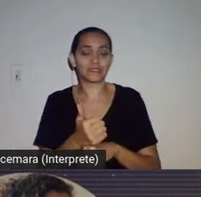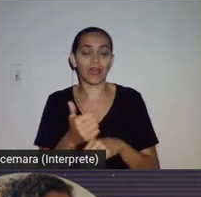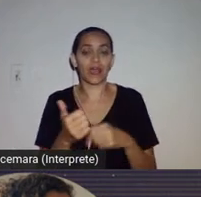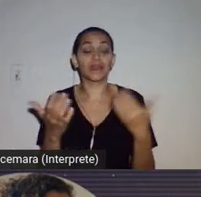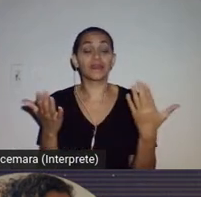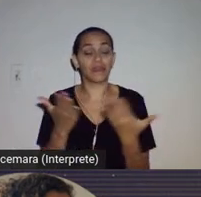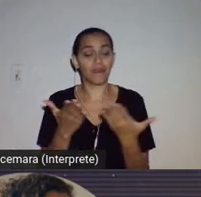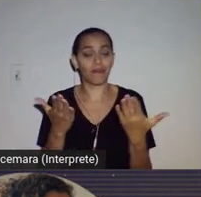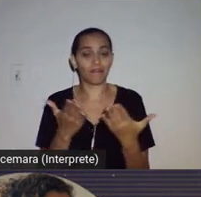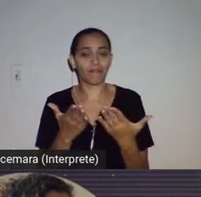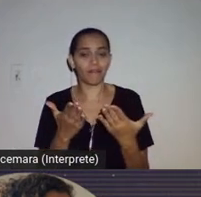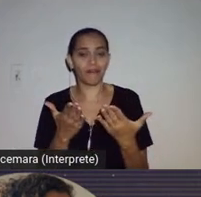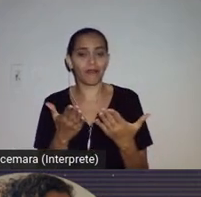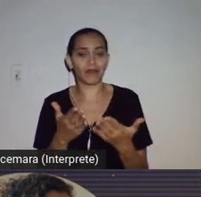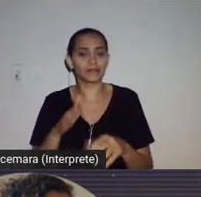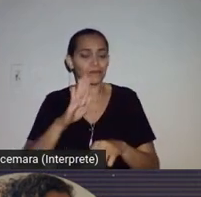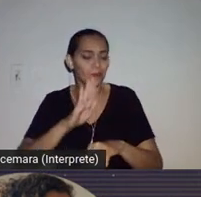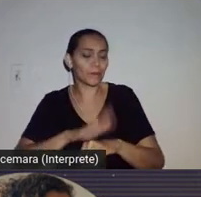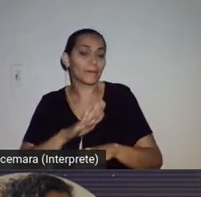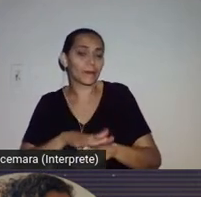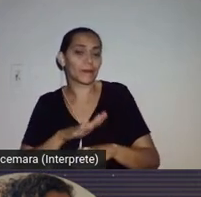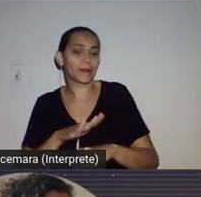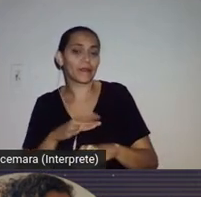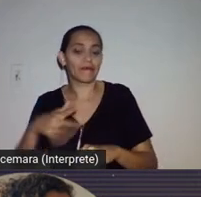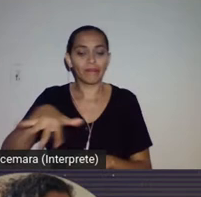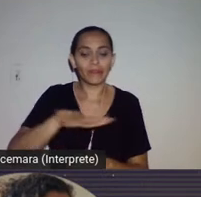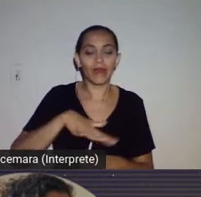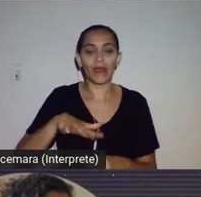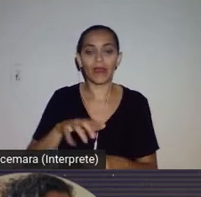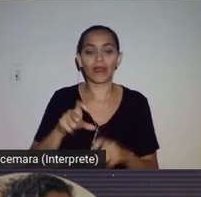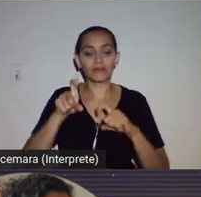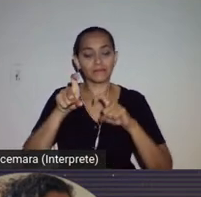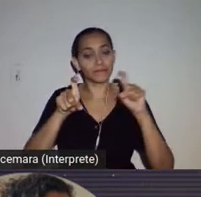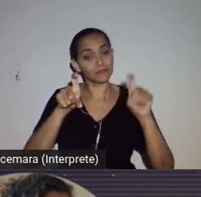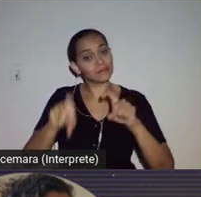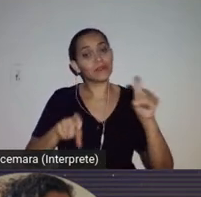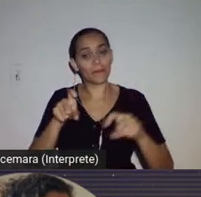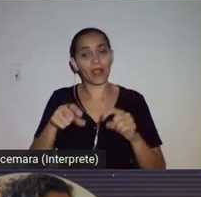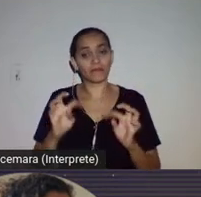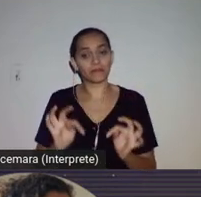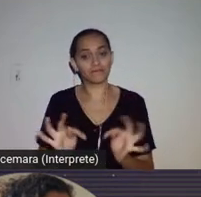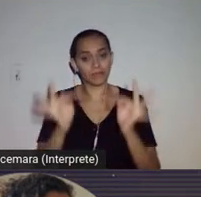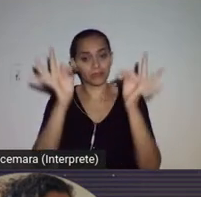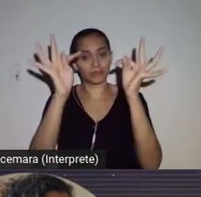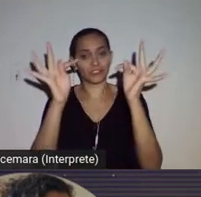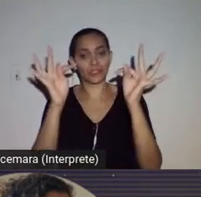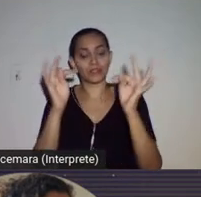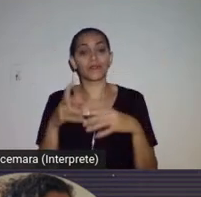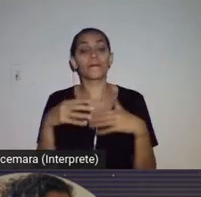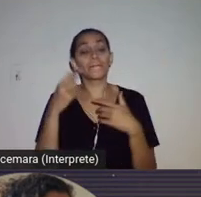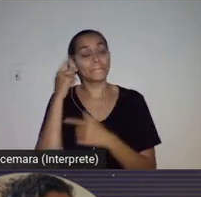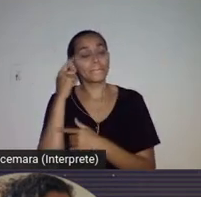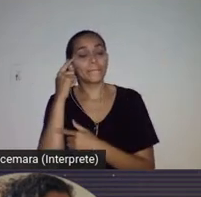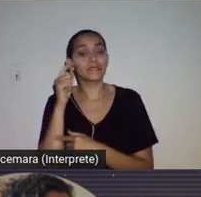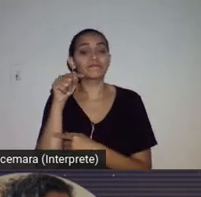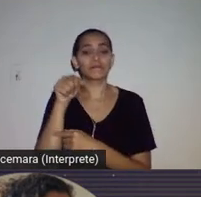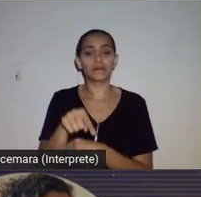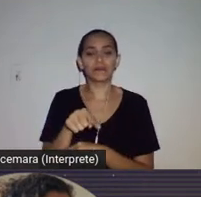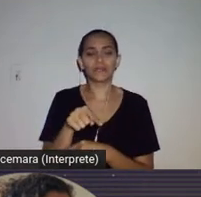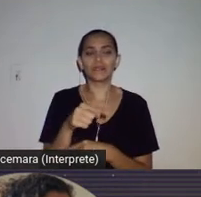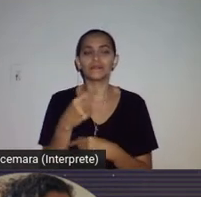área, trabalhando em alguma coisa relacionada com tecnologia. Então, acho que isso também me deu um